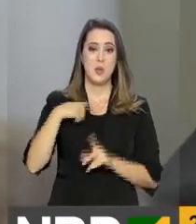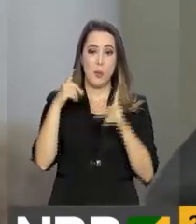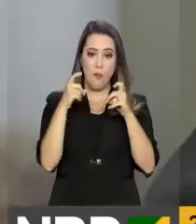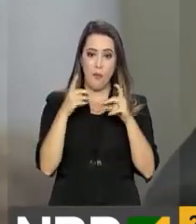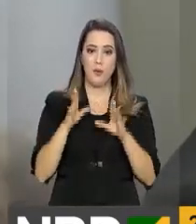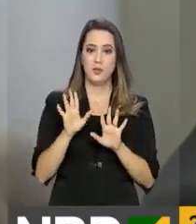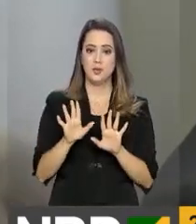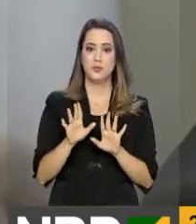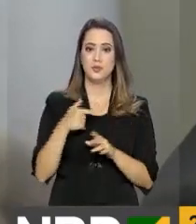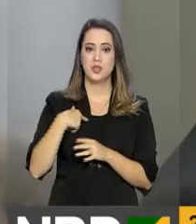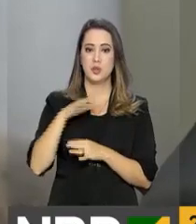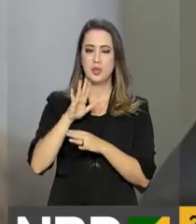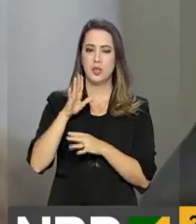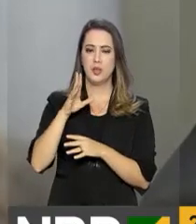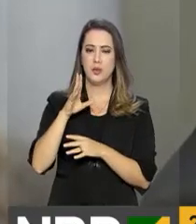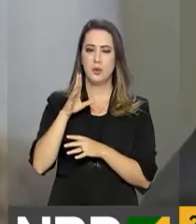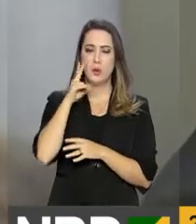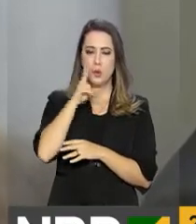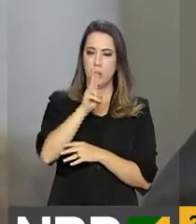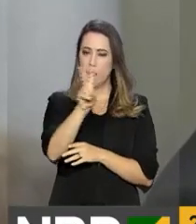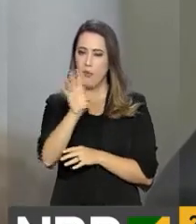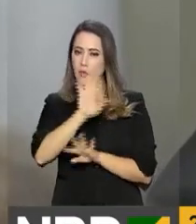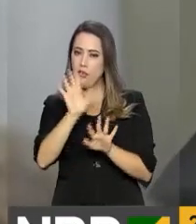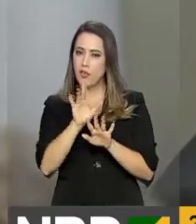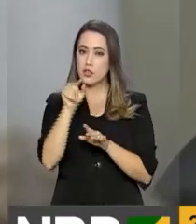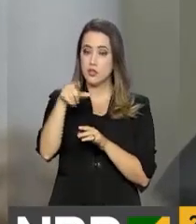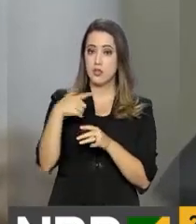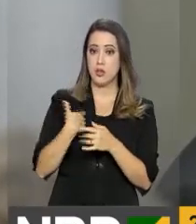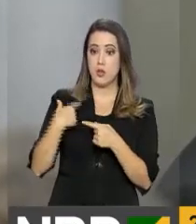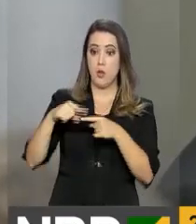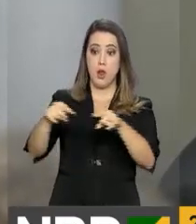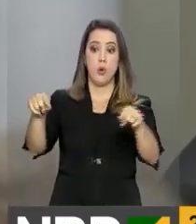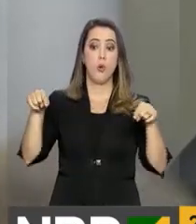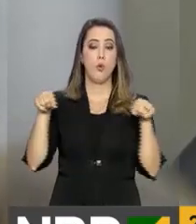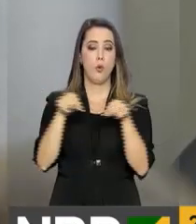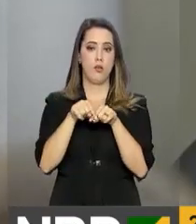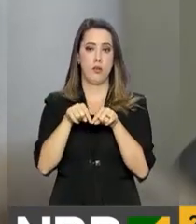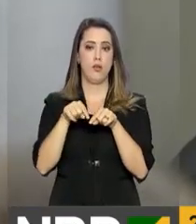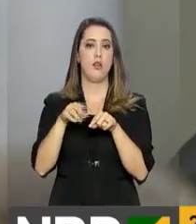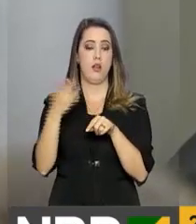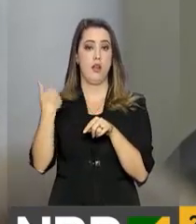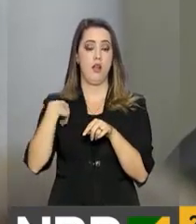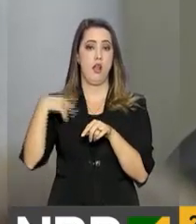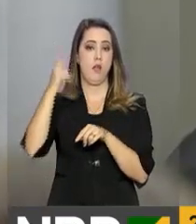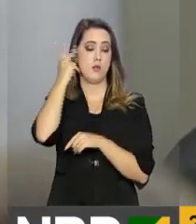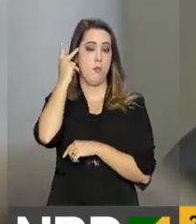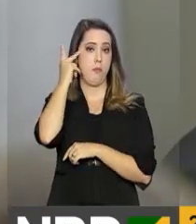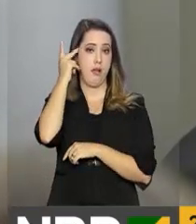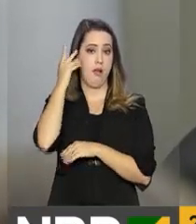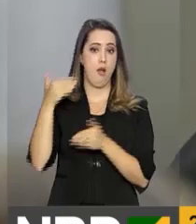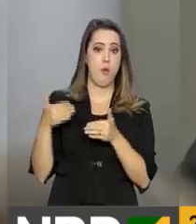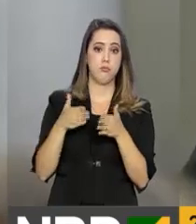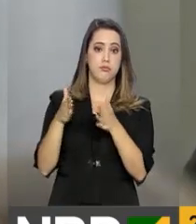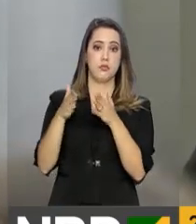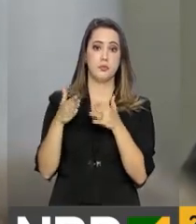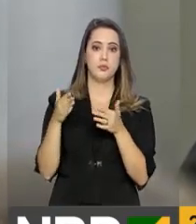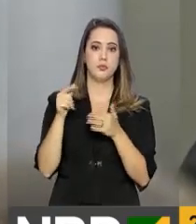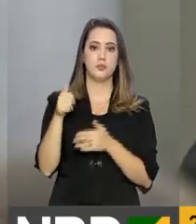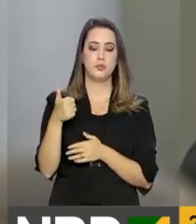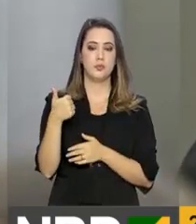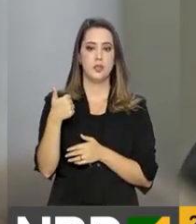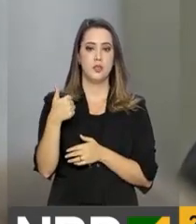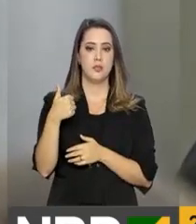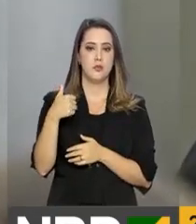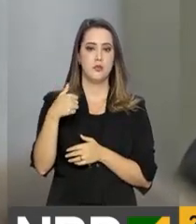Abraham? Você tinha escritório ali, eu tinha escritório na Paulista, 1499, esquina da Casa Branca,